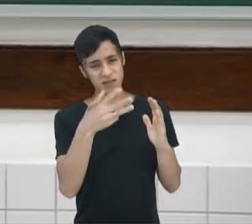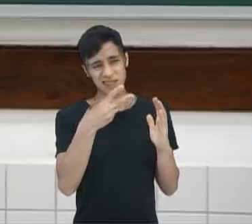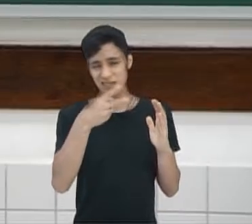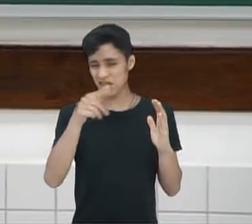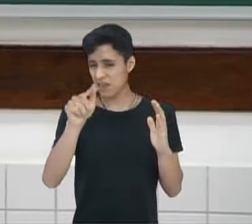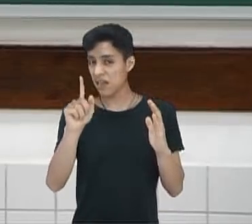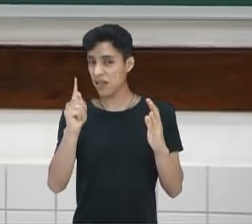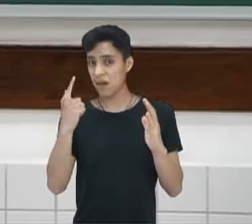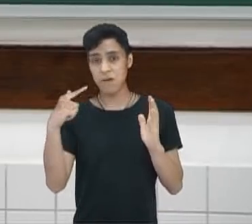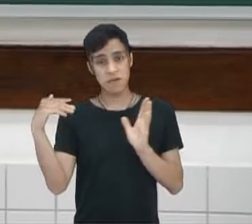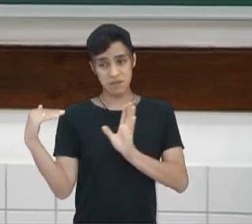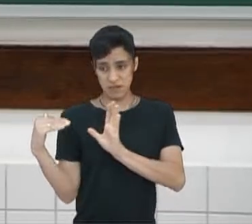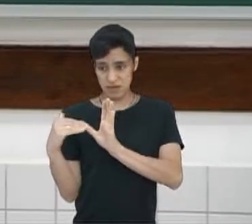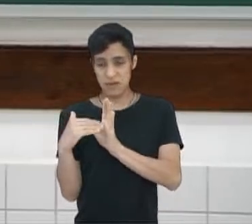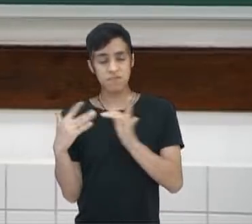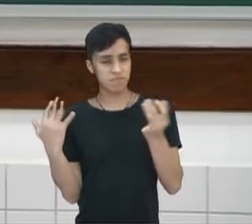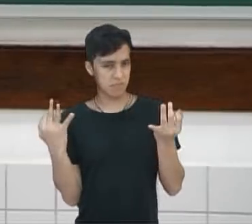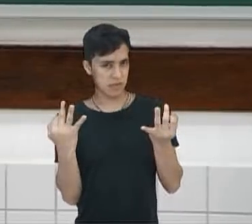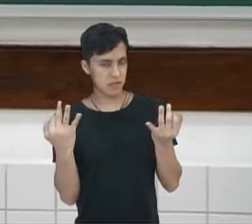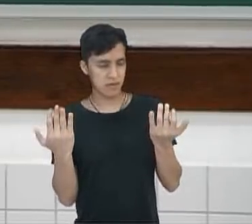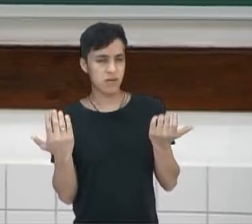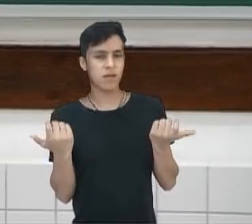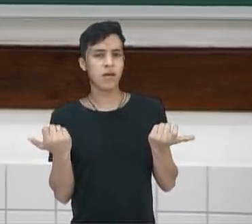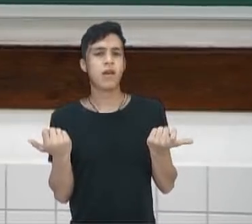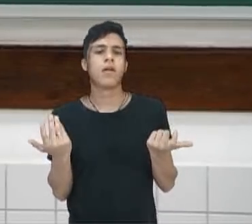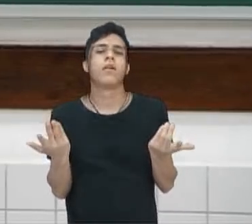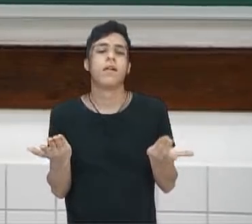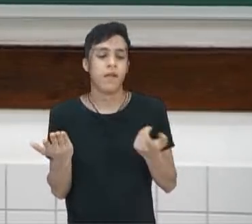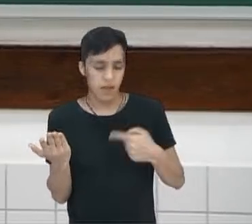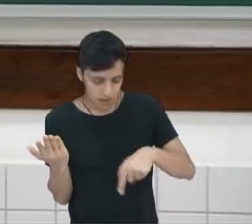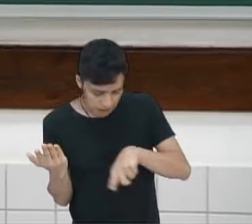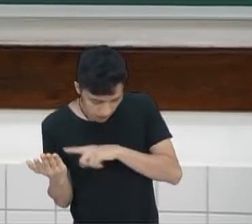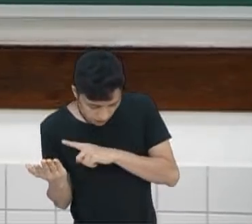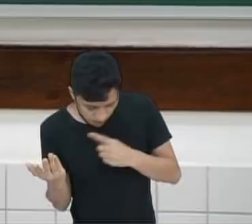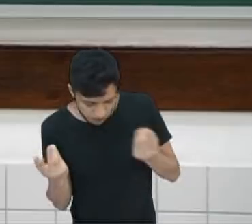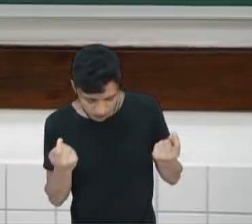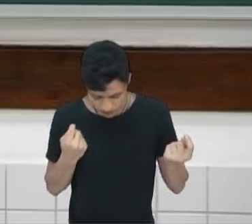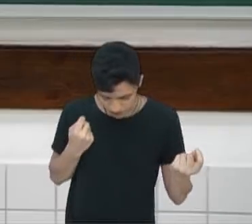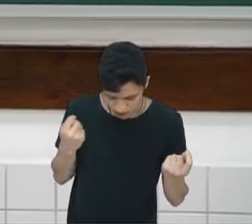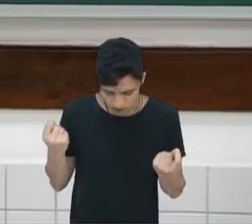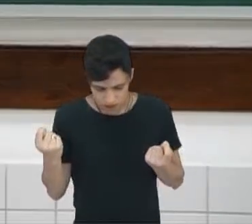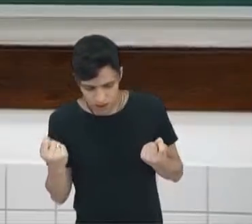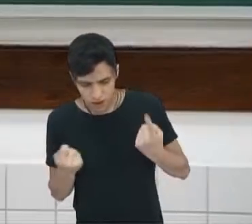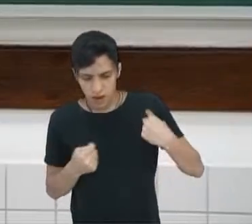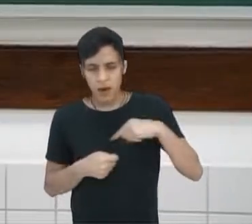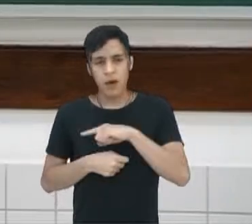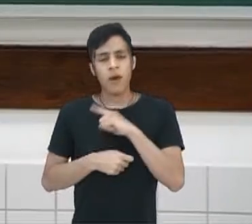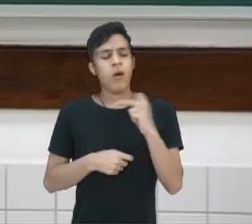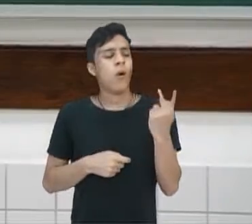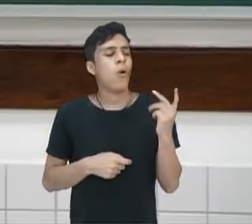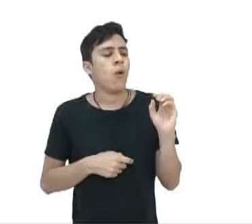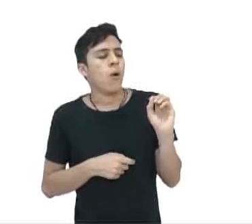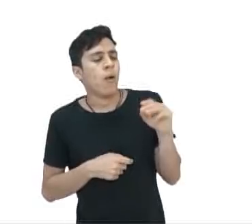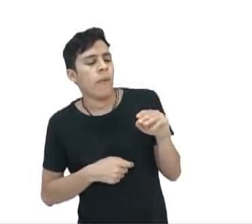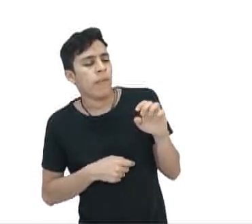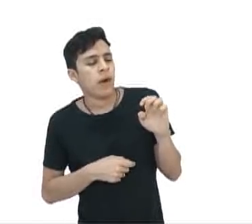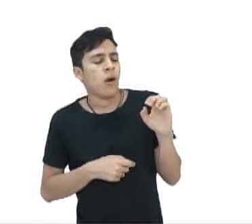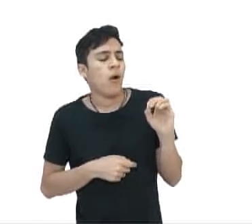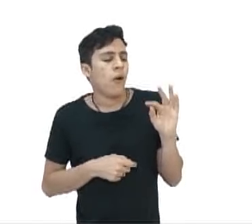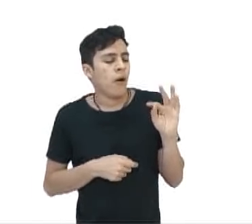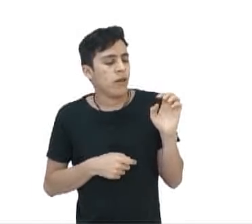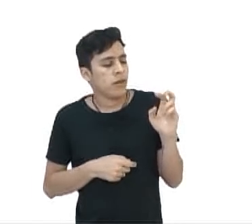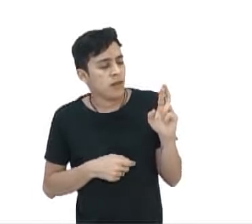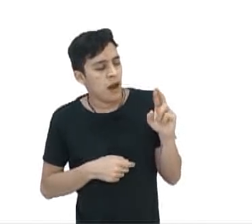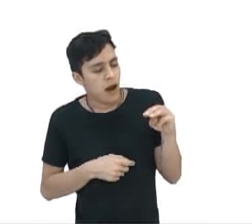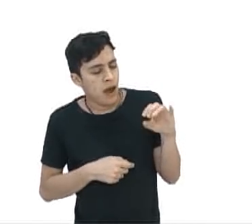37 graus, né, que é o ideal, nós conseguimos fazer isso porque somos homeotérmicos, somos animais